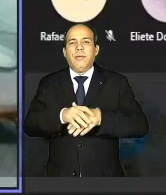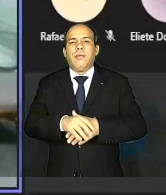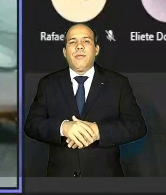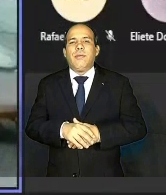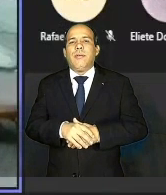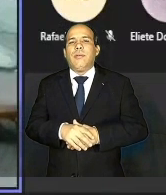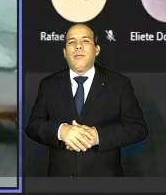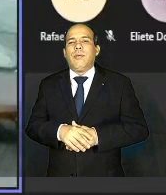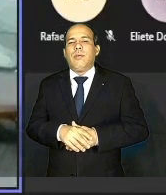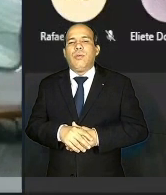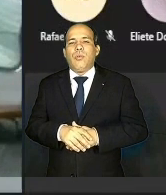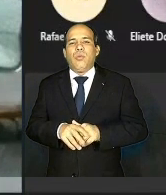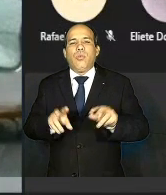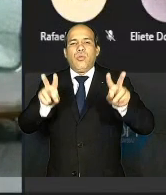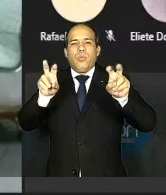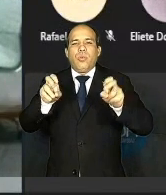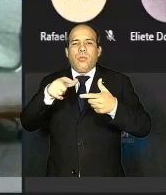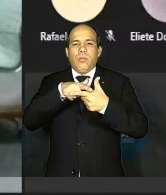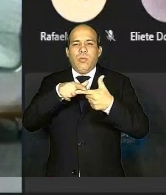mais abrangente